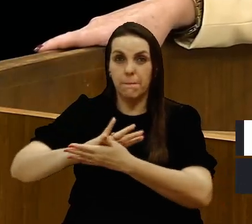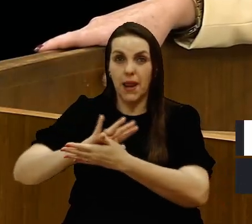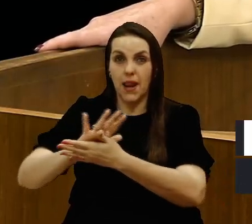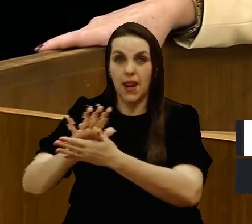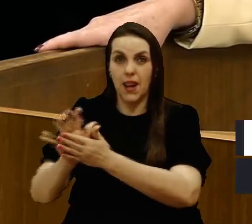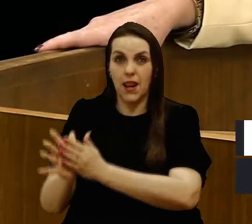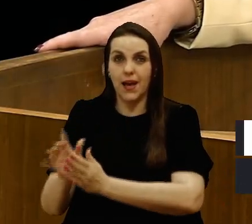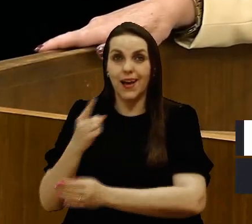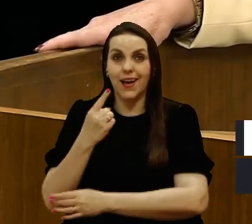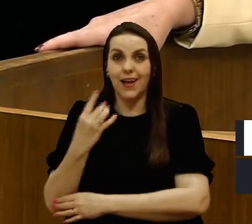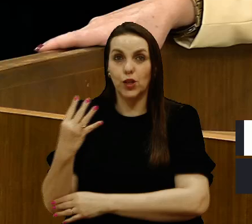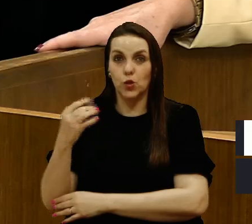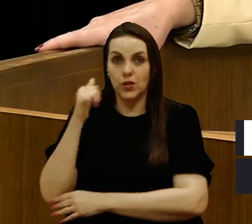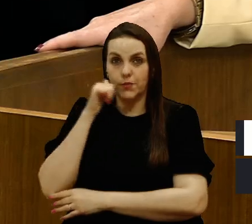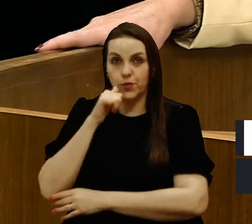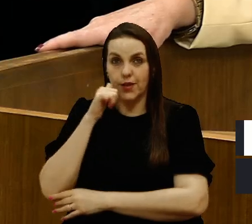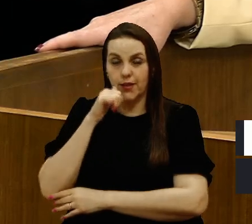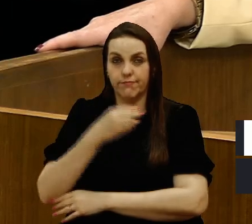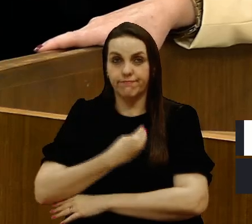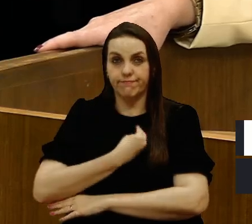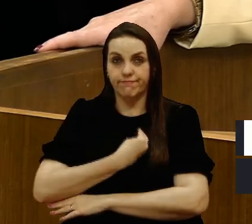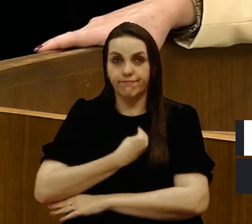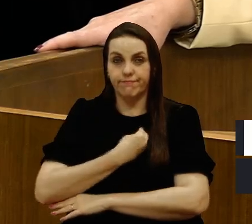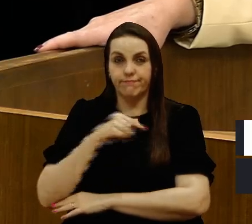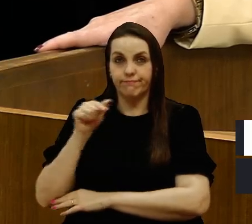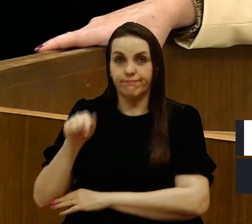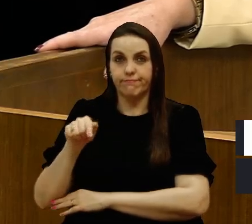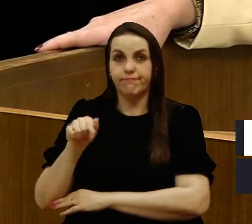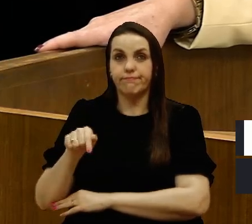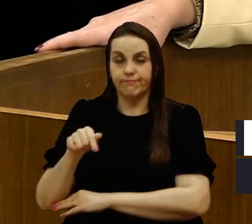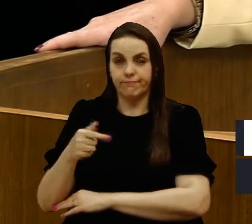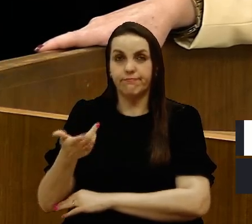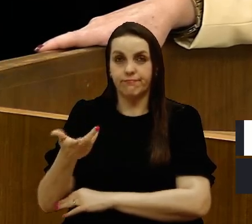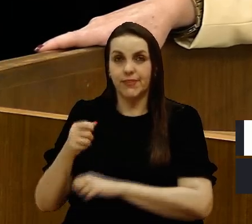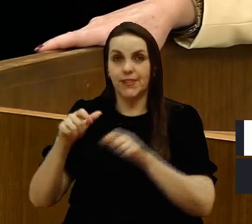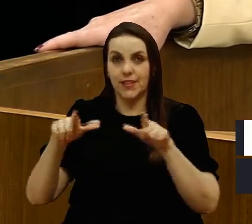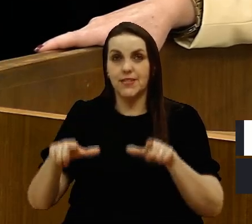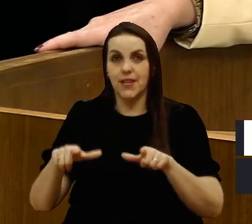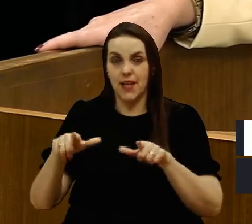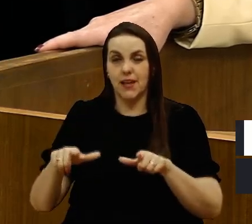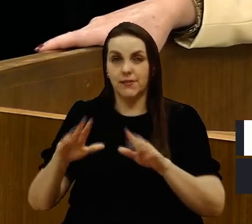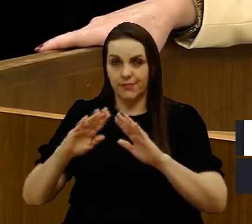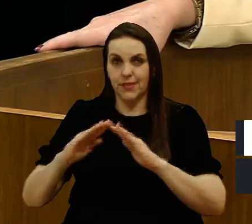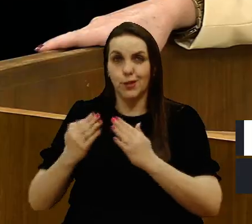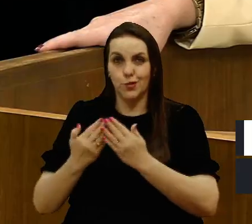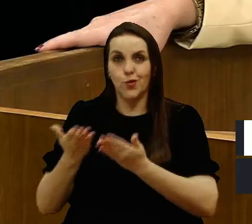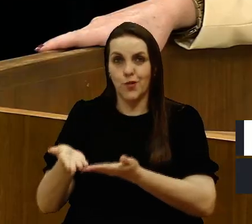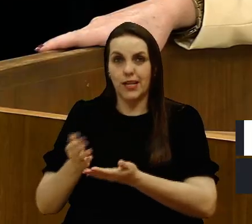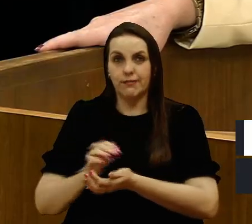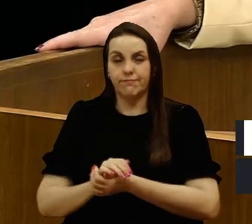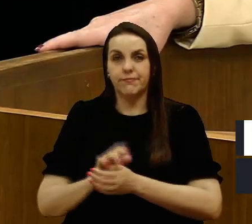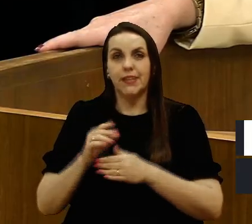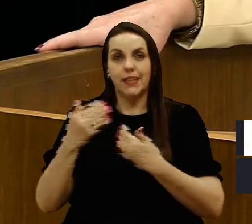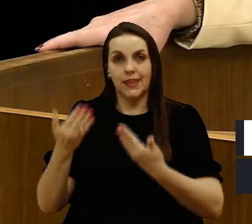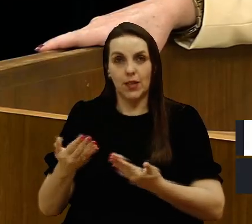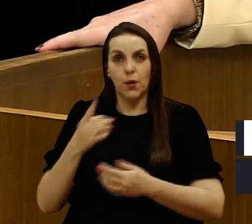as 14 mulheres que estavam presentes naquela sala, naquela escola. Então,